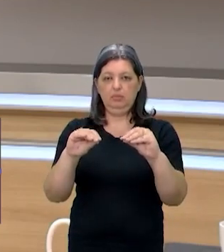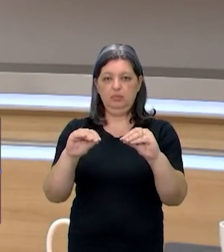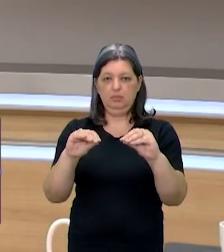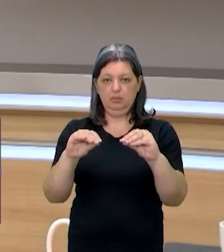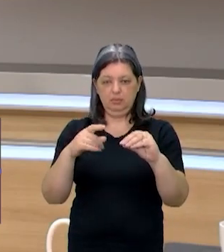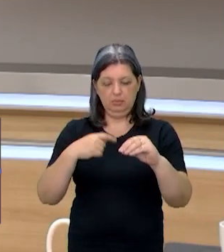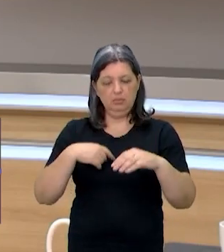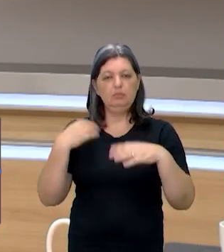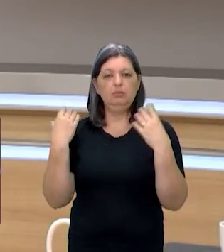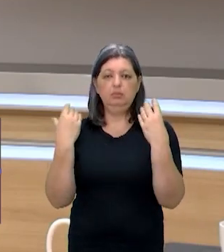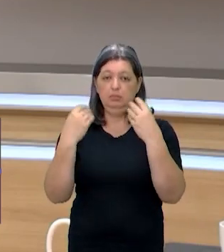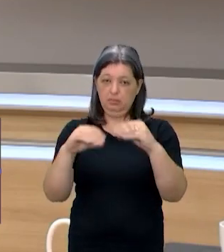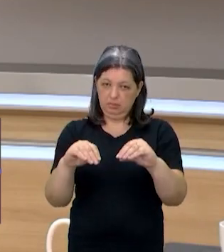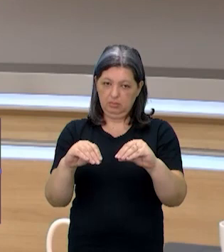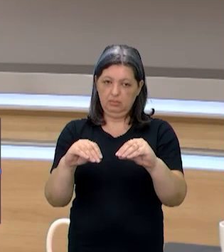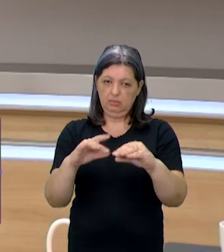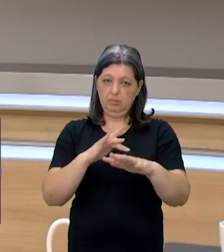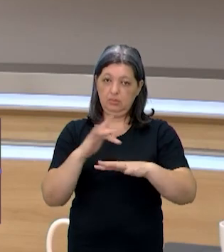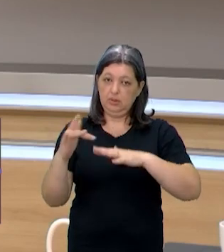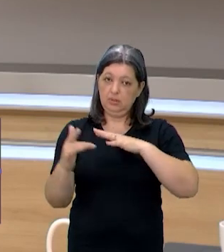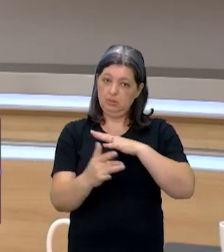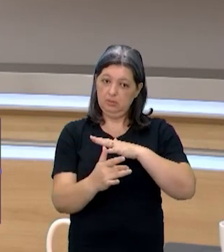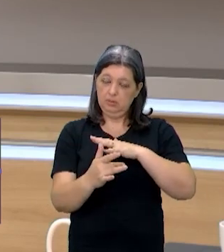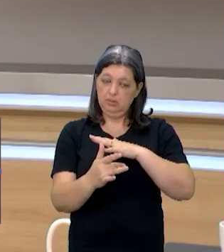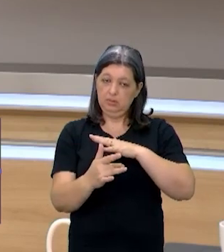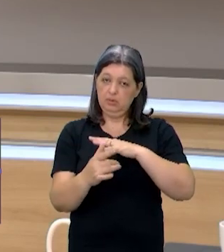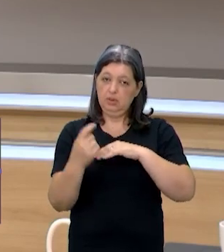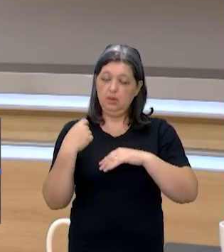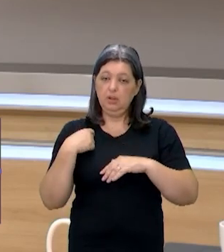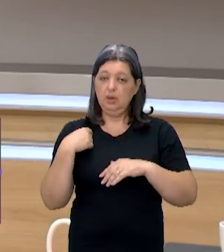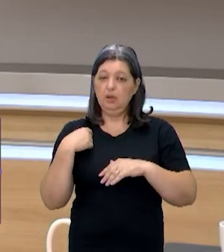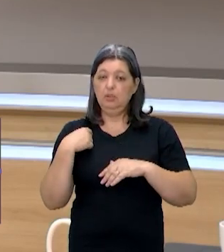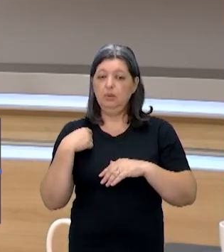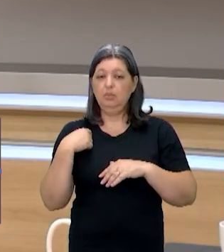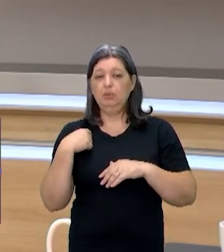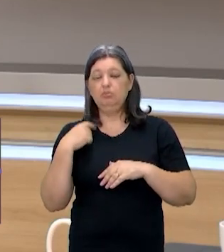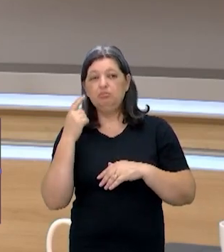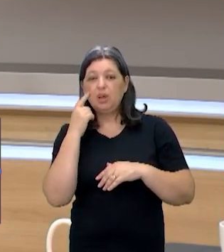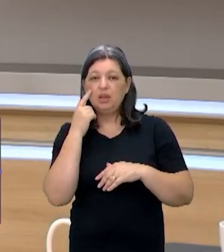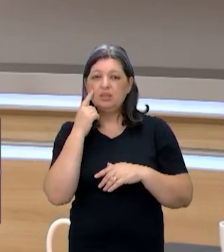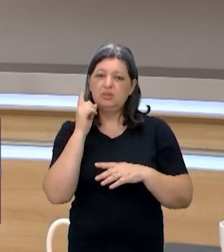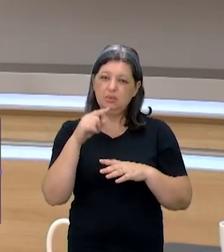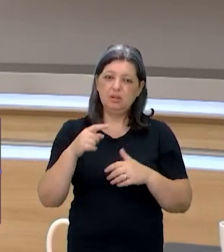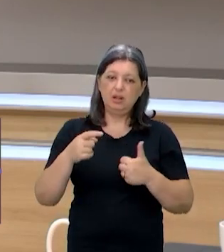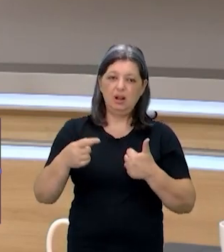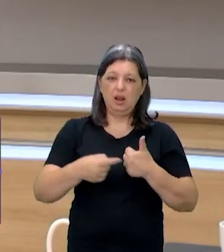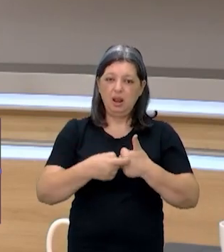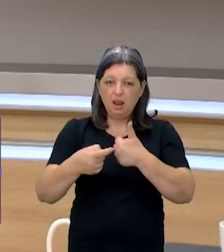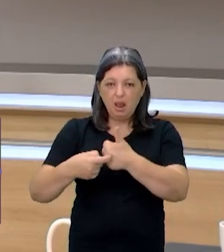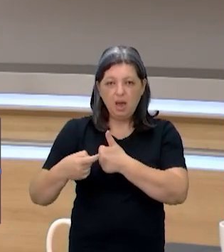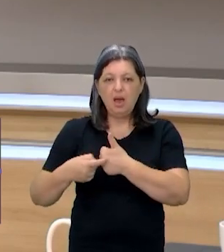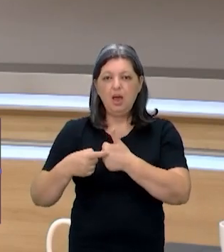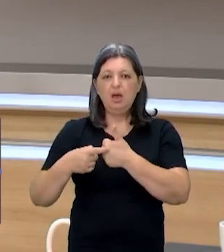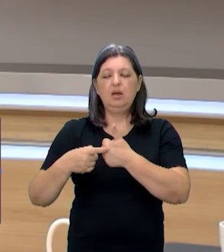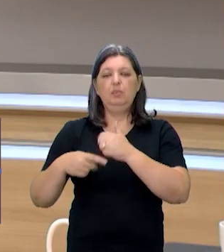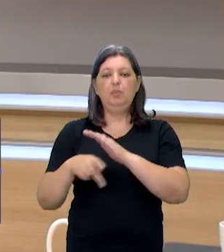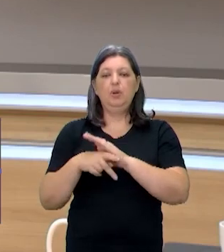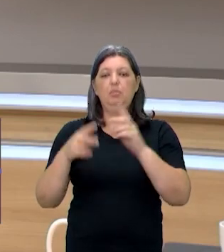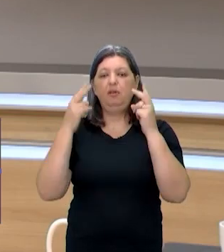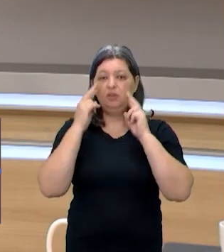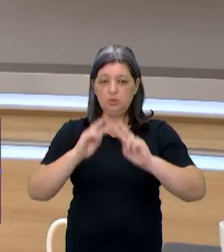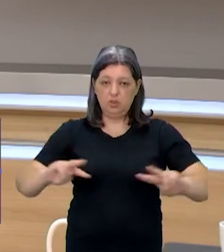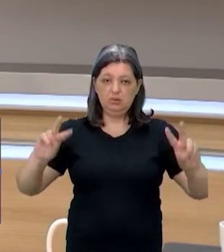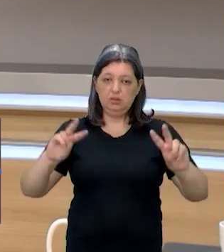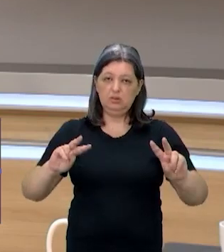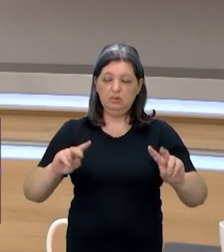quando eu publico em uma determinada rede social, eu espero que tenha muito mais likes, muito mais visualização do que em